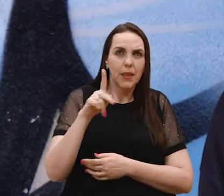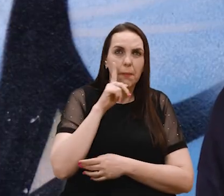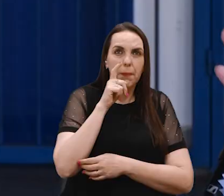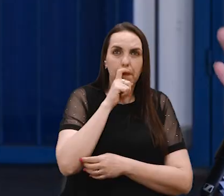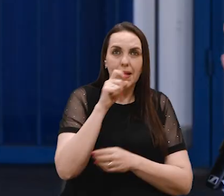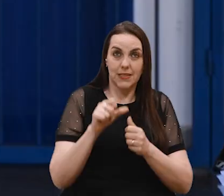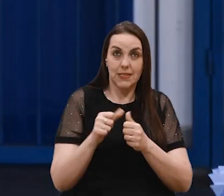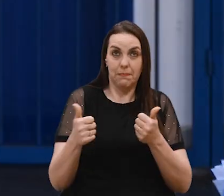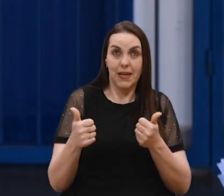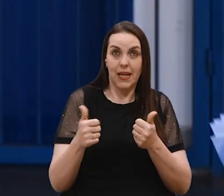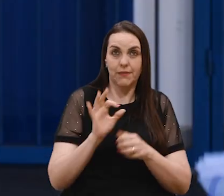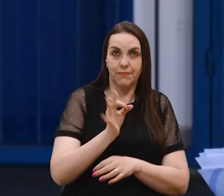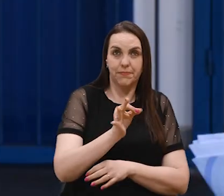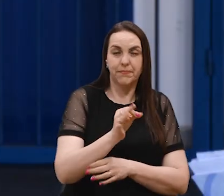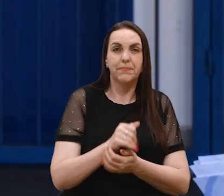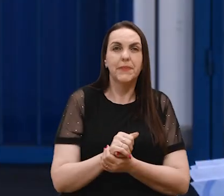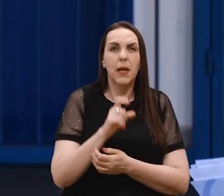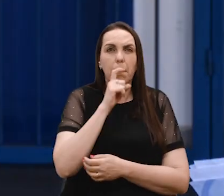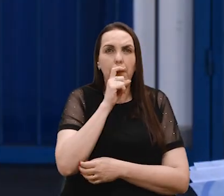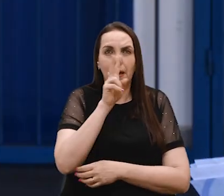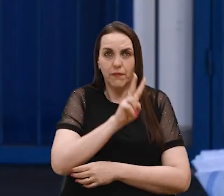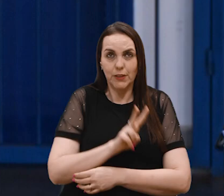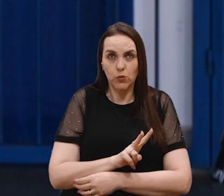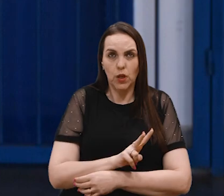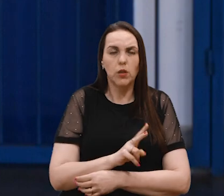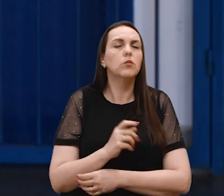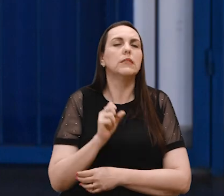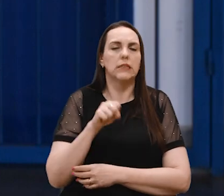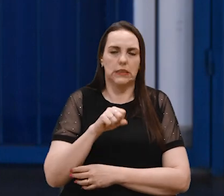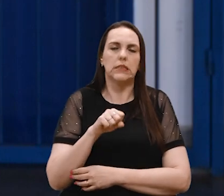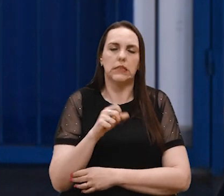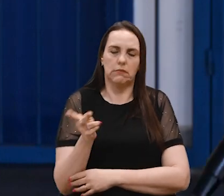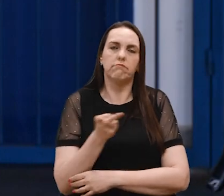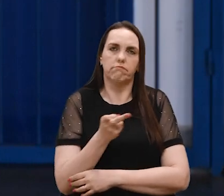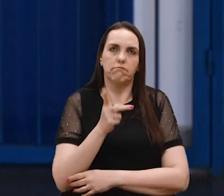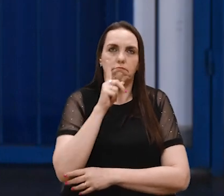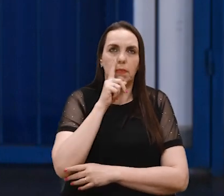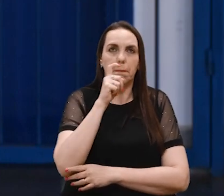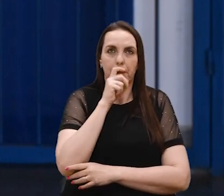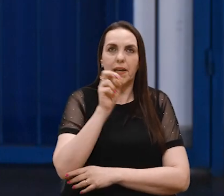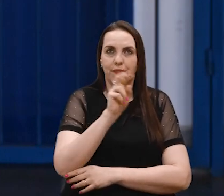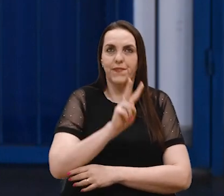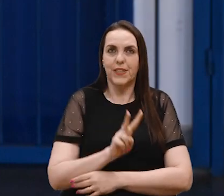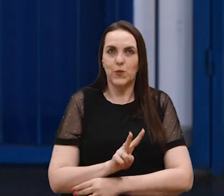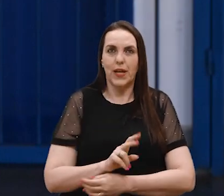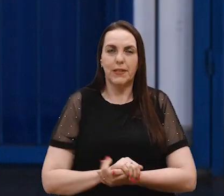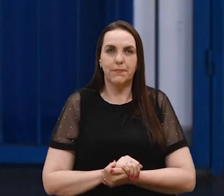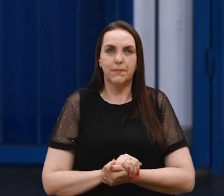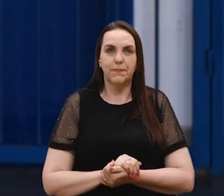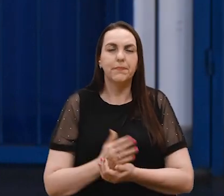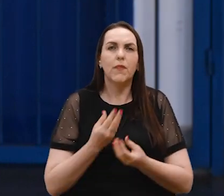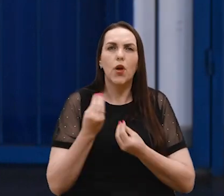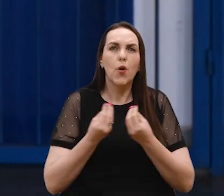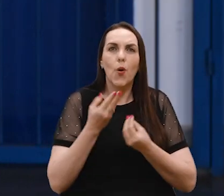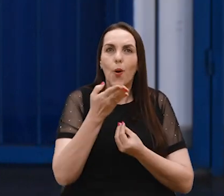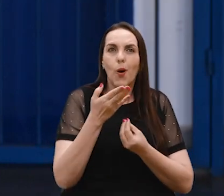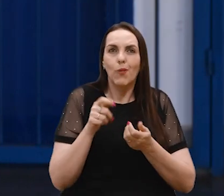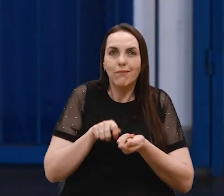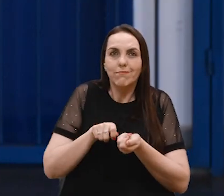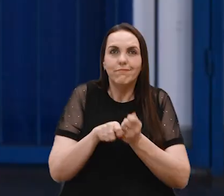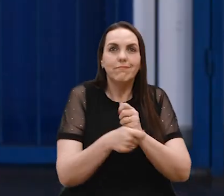são separados, então, e o pai é venezuelano? Sim, meus 2 pais são da Venezuela. Leides, como é que foi